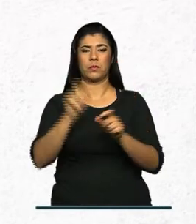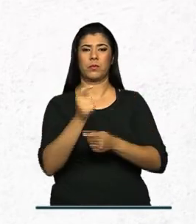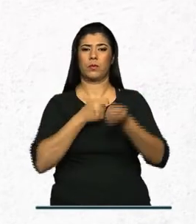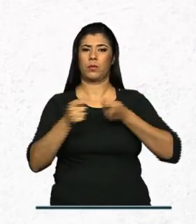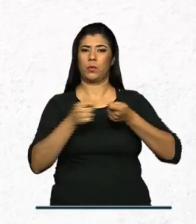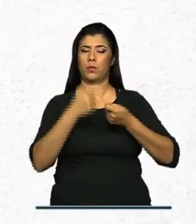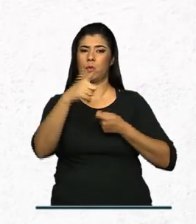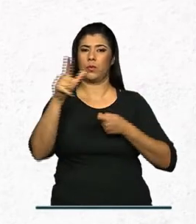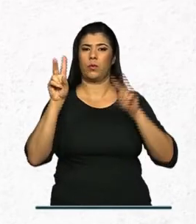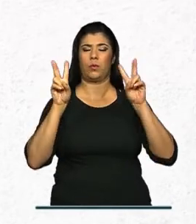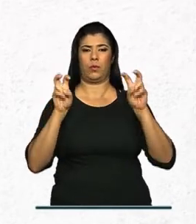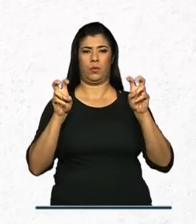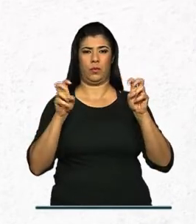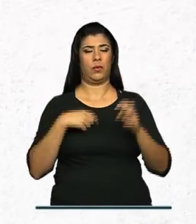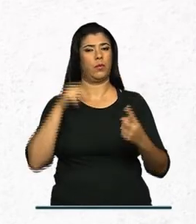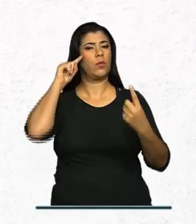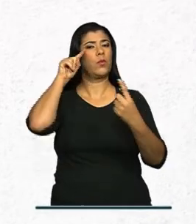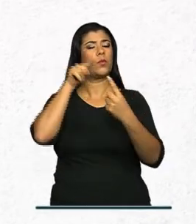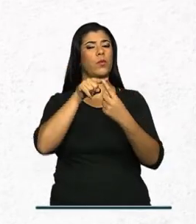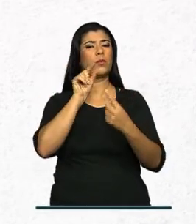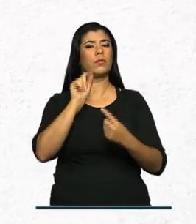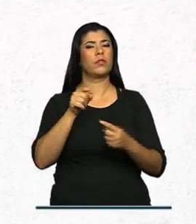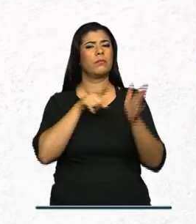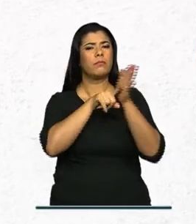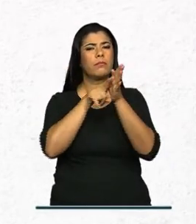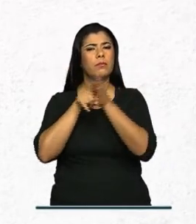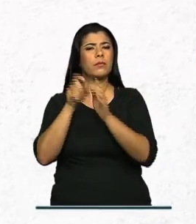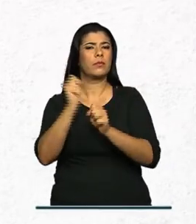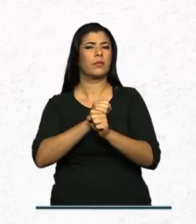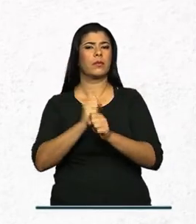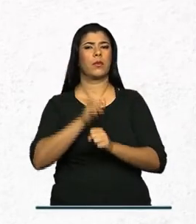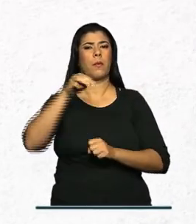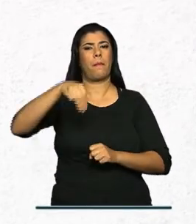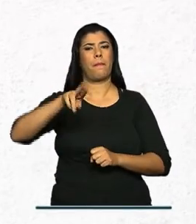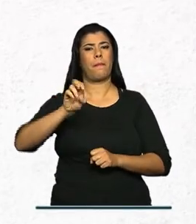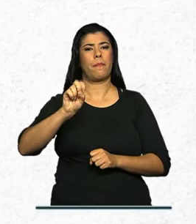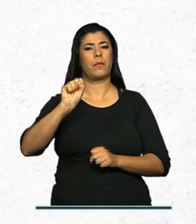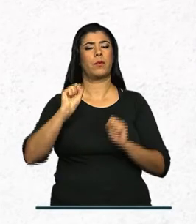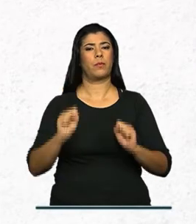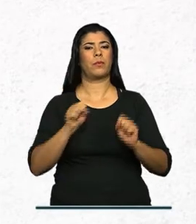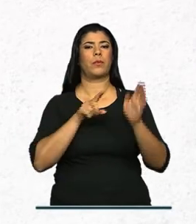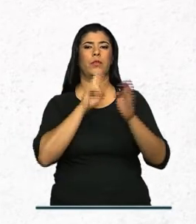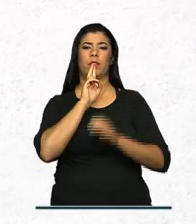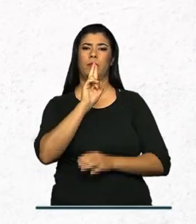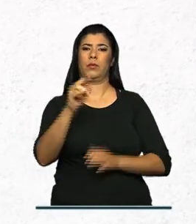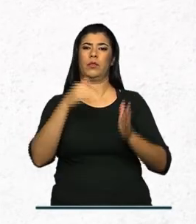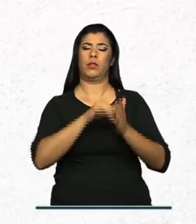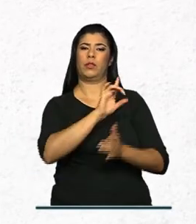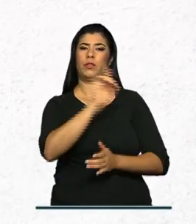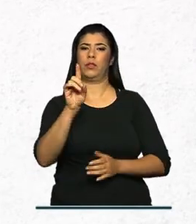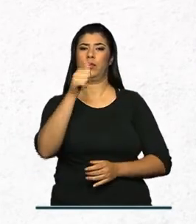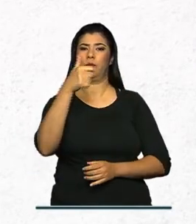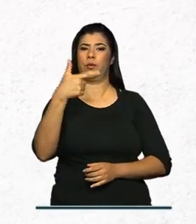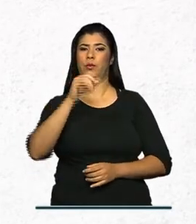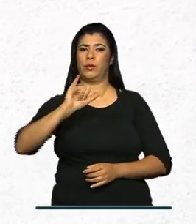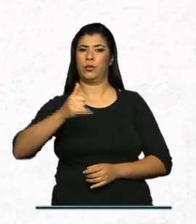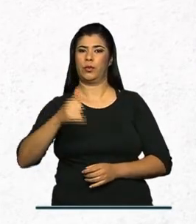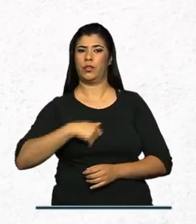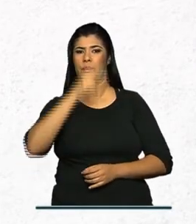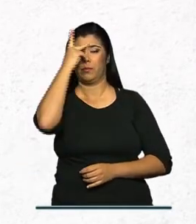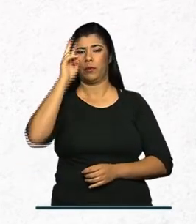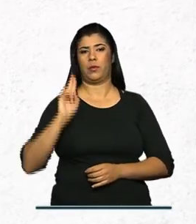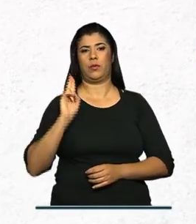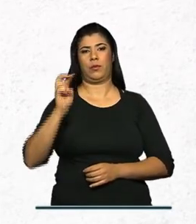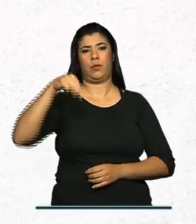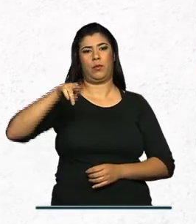orçamento e outros temas. Esse é o objetivo da pesquisa anual de museus, que pode ser respondida até 12 de janeiro pelos representantes